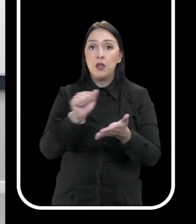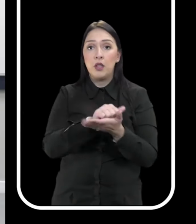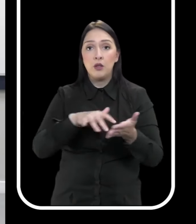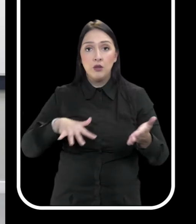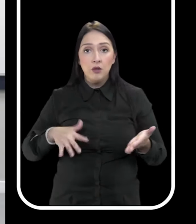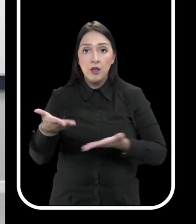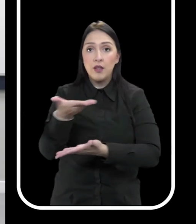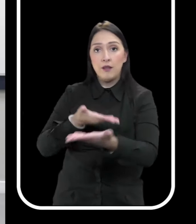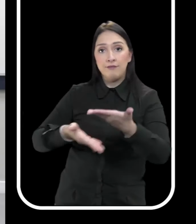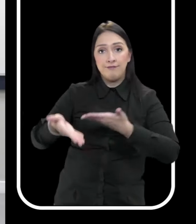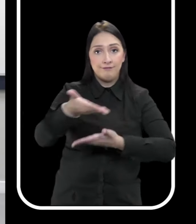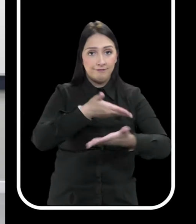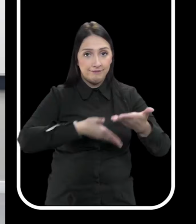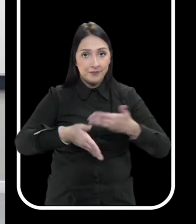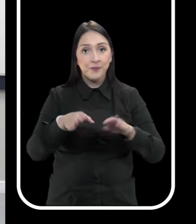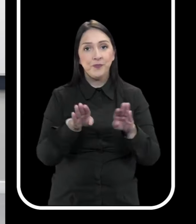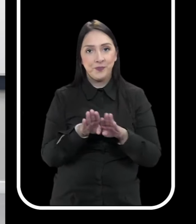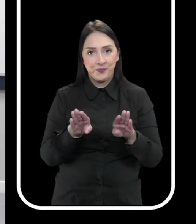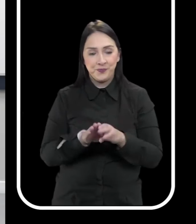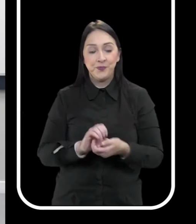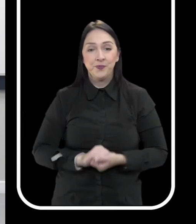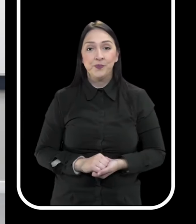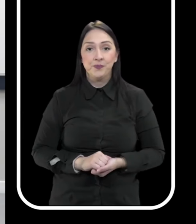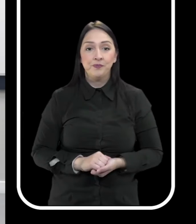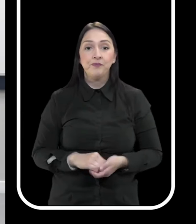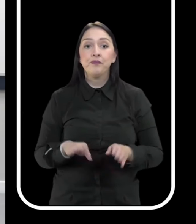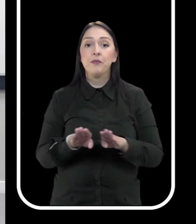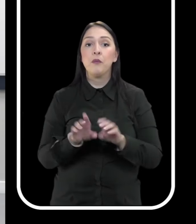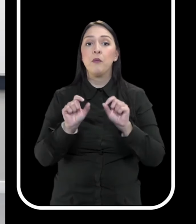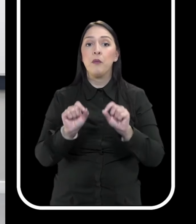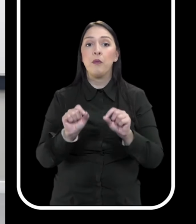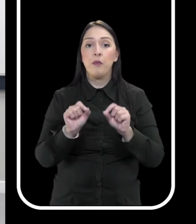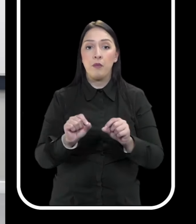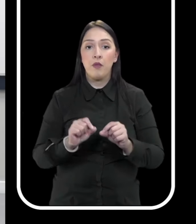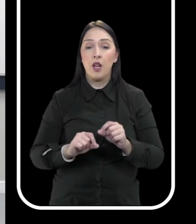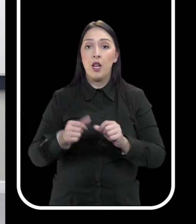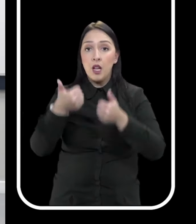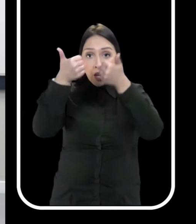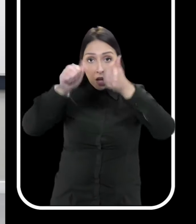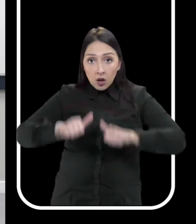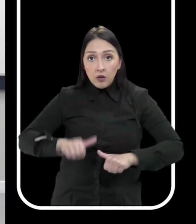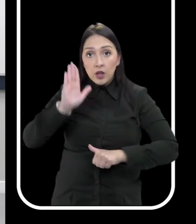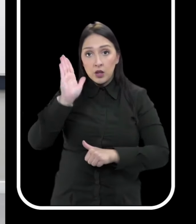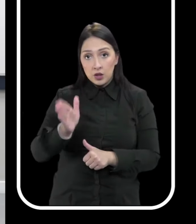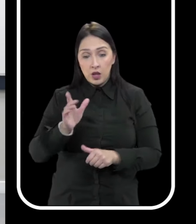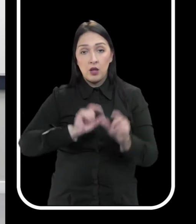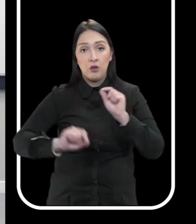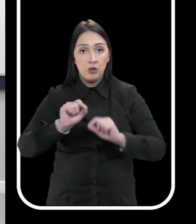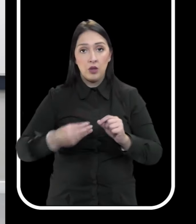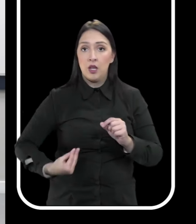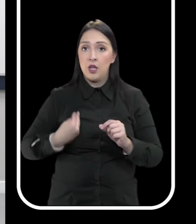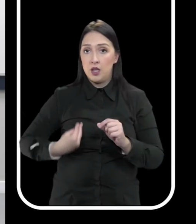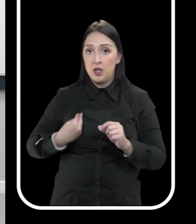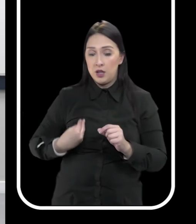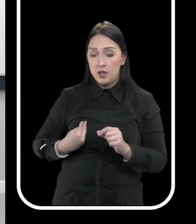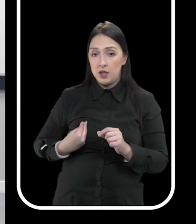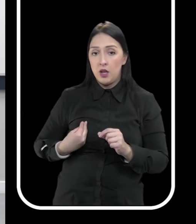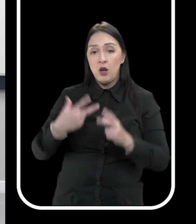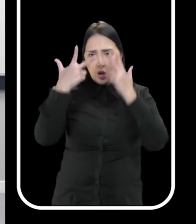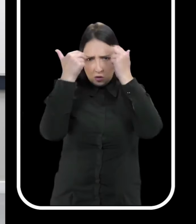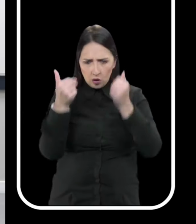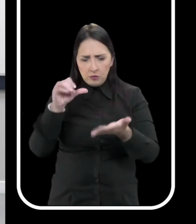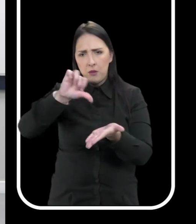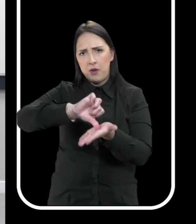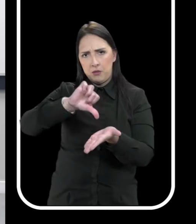aquelas atividades mediadas, né, professor Carlos? Sim. Além, evidentemente, das avaliações, que já estão sendo